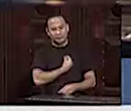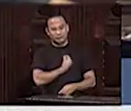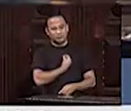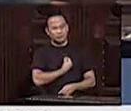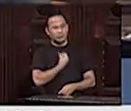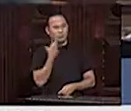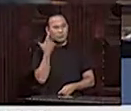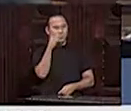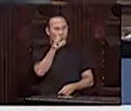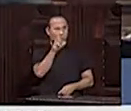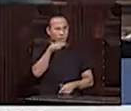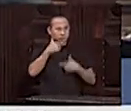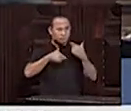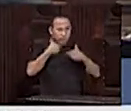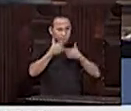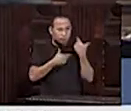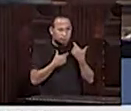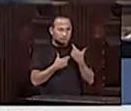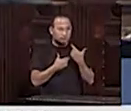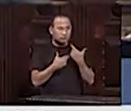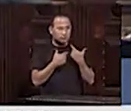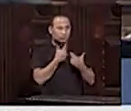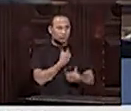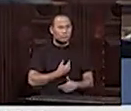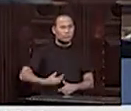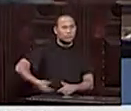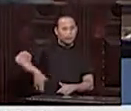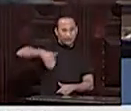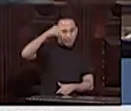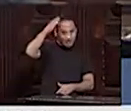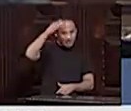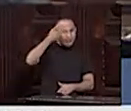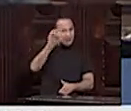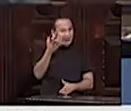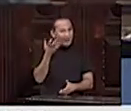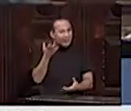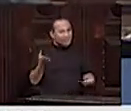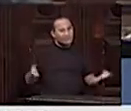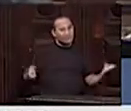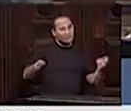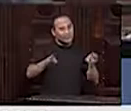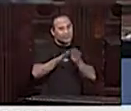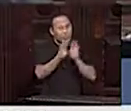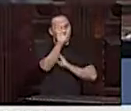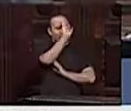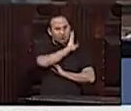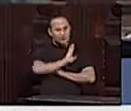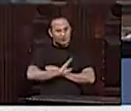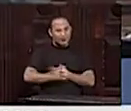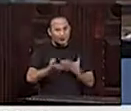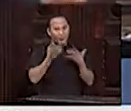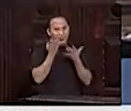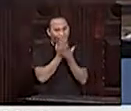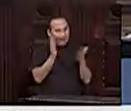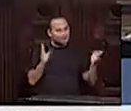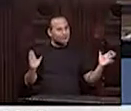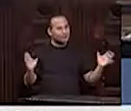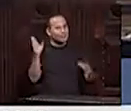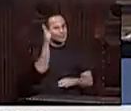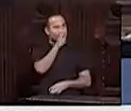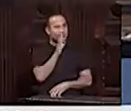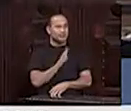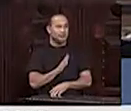outras lutas. O governo golpista Temer quer fechar o Brasil, quer acabar com o Brasil. Até a